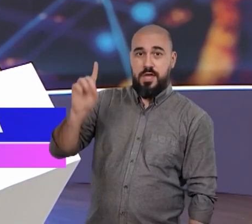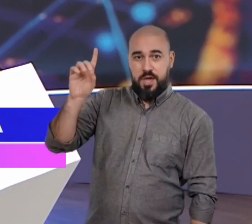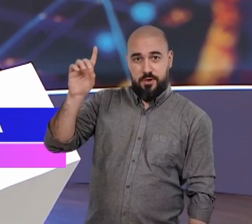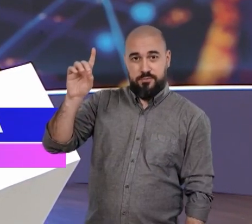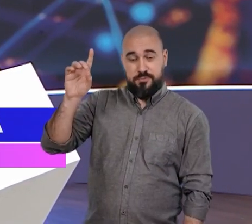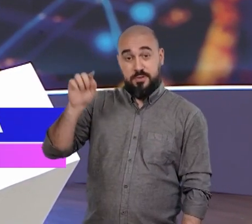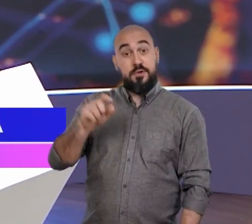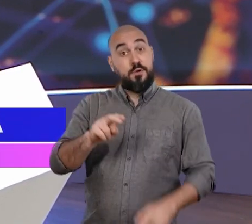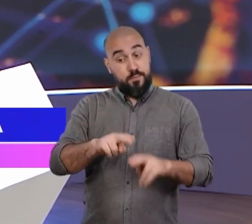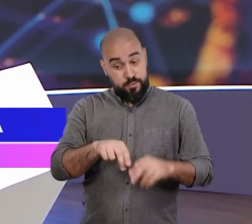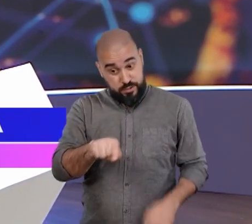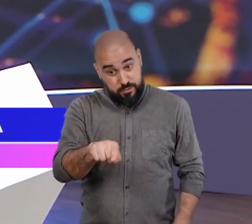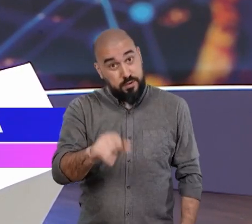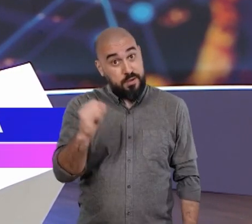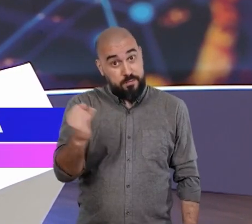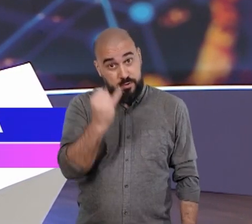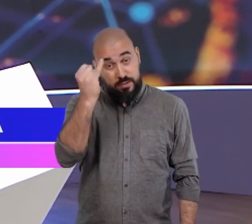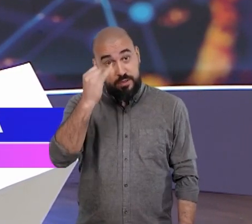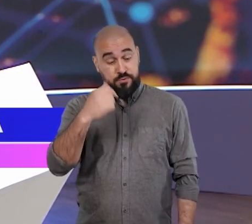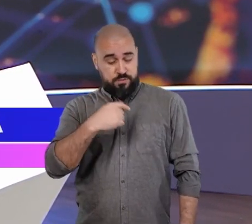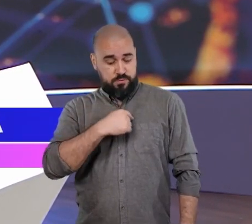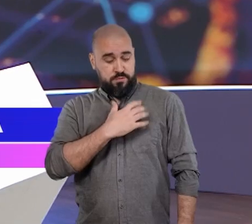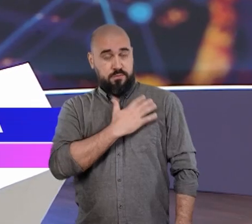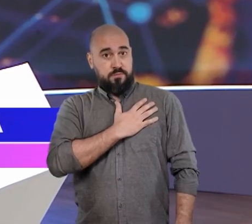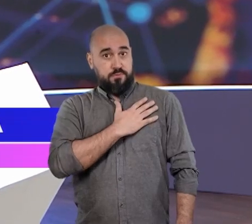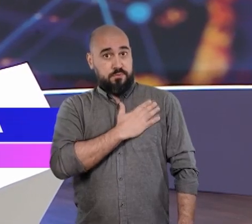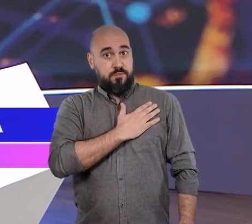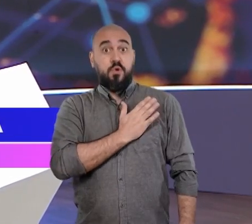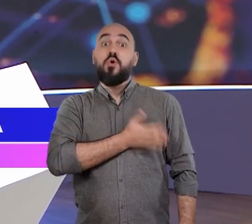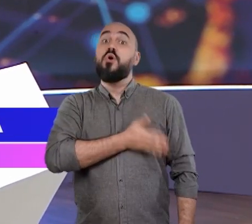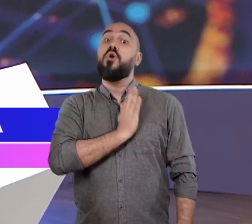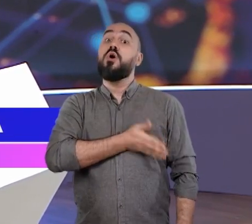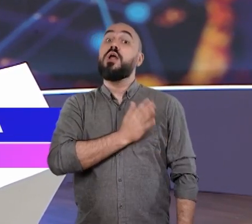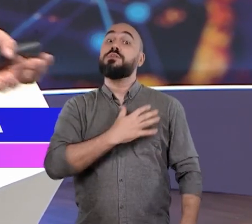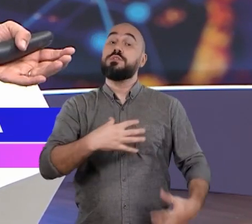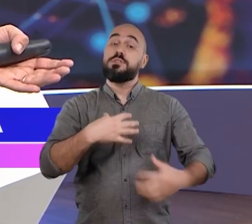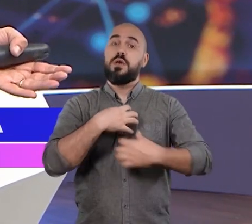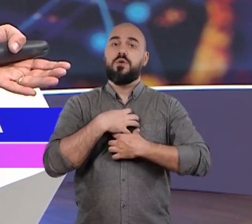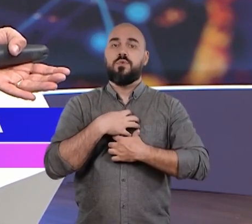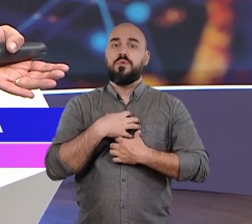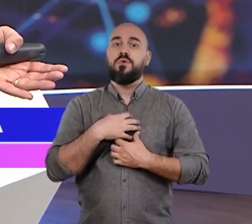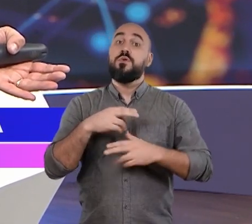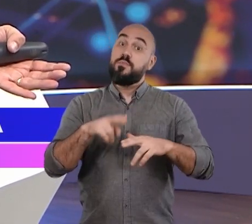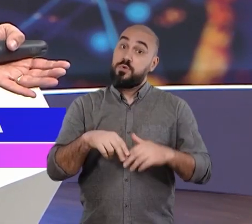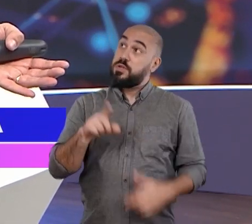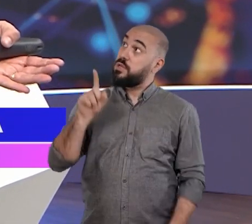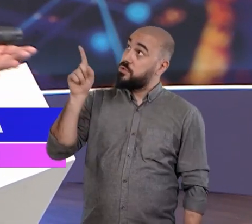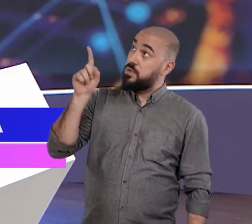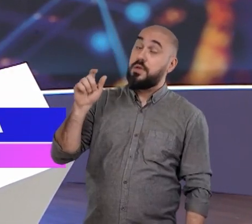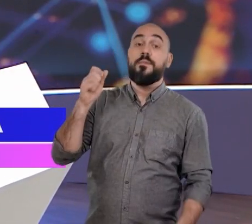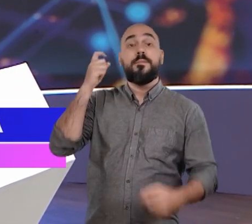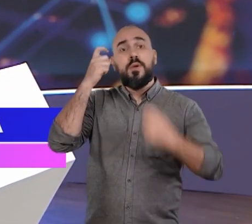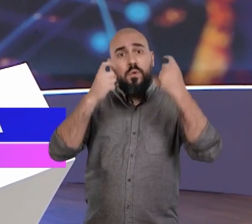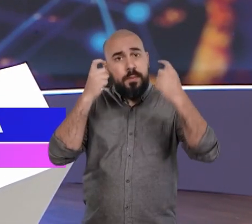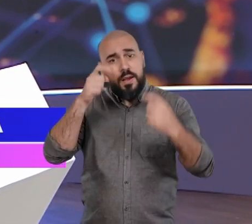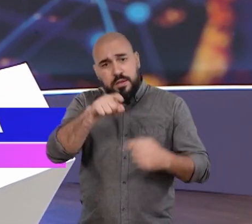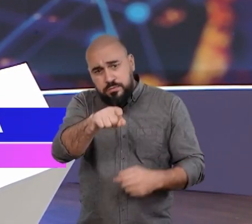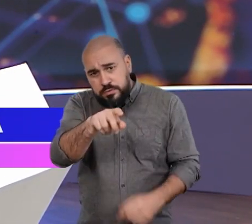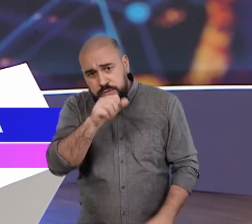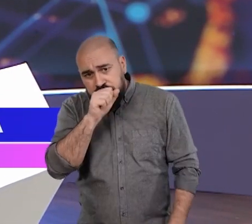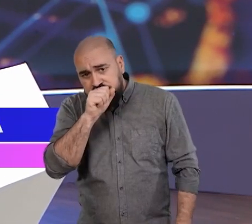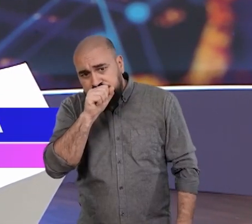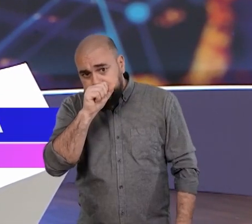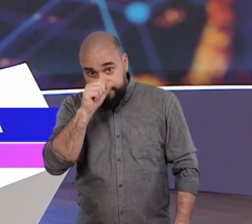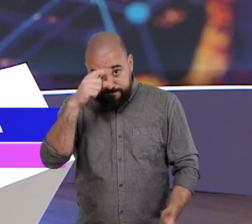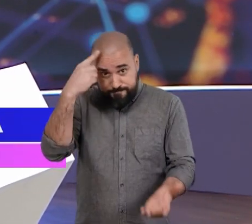ele representa um estado do seu coração. E é esse estado do coração que Deus está tão preocupado. Que Deus olha para você agora